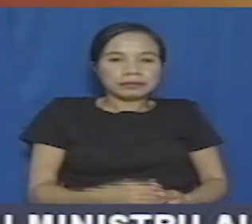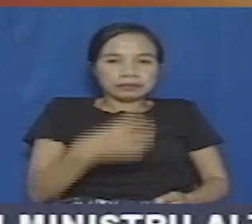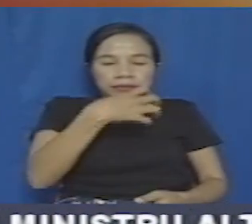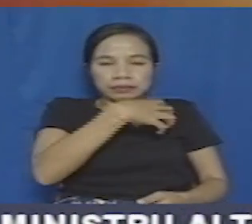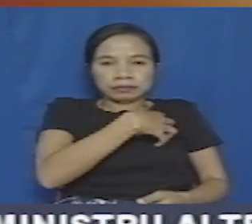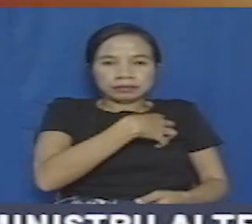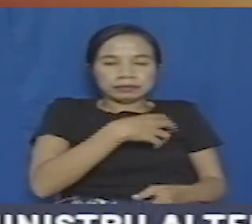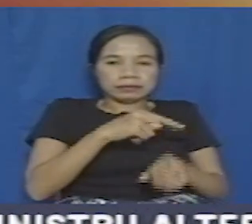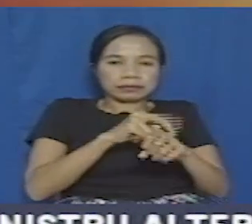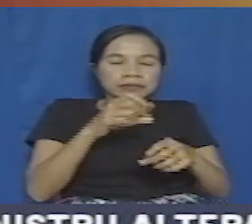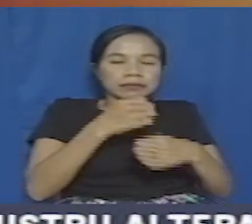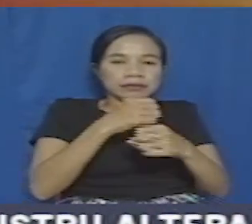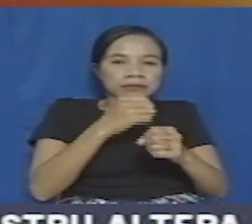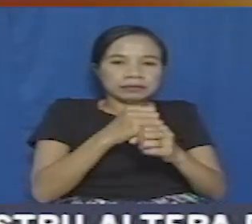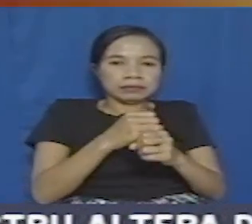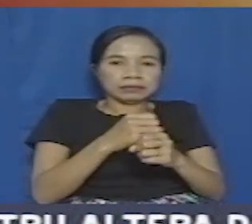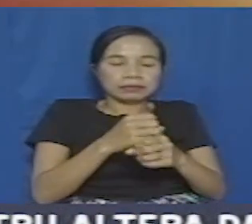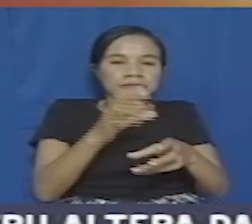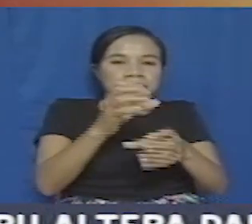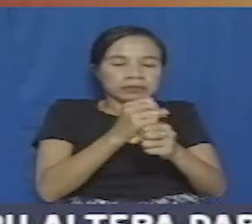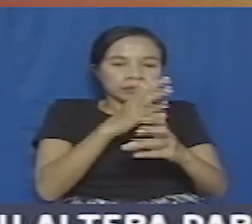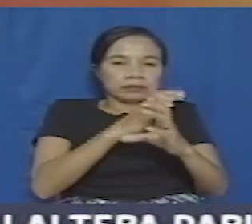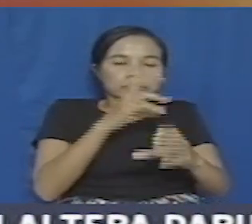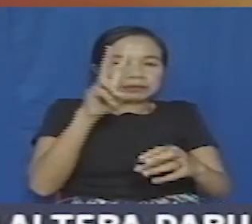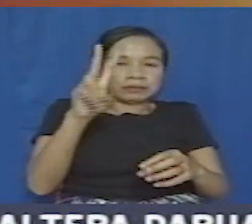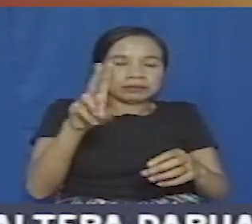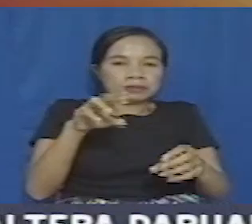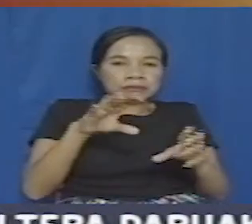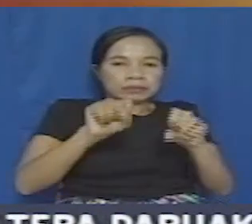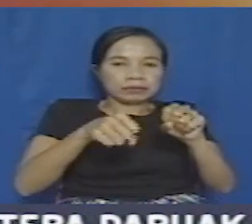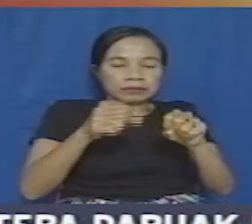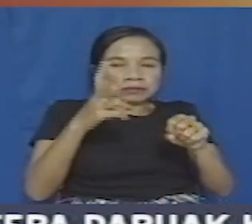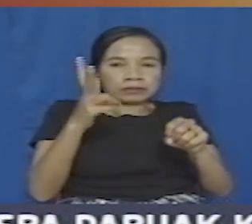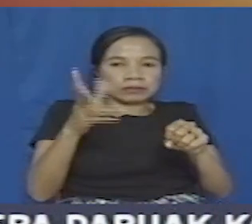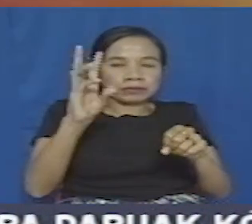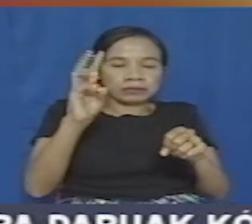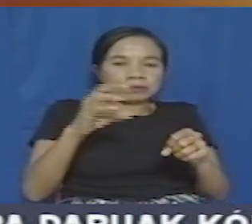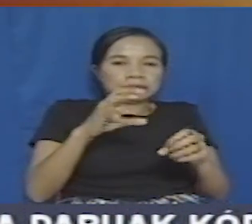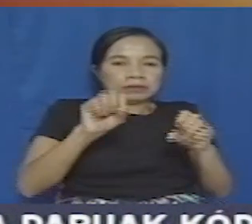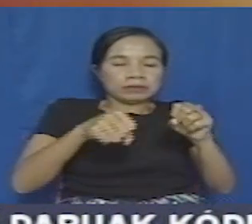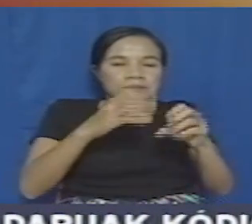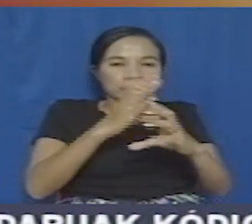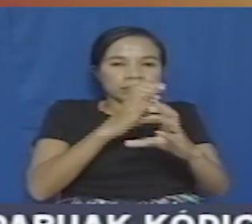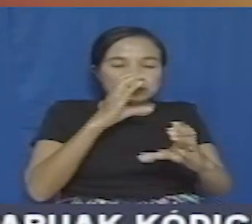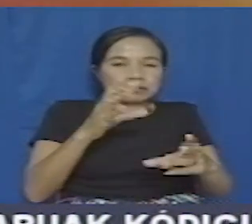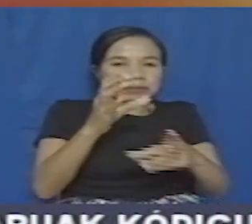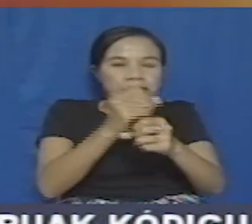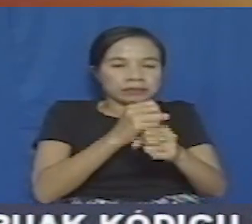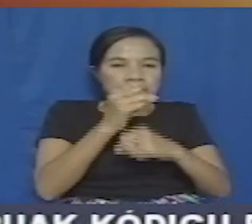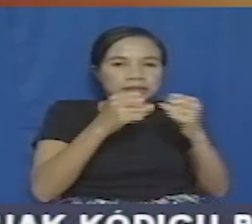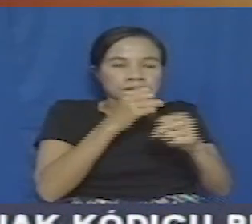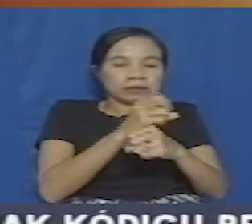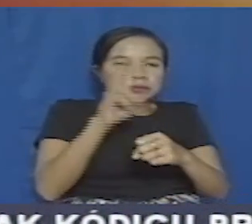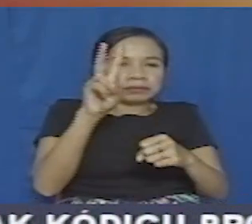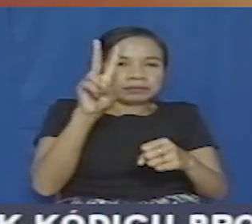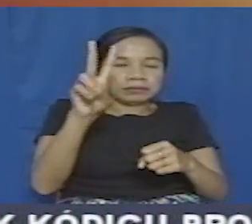Polícia Trânsito Nacional se halo le lamba carreta rua no motor tolonulu resinen. Motor no carreta hirakne imprende ia tinan rihun